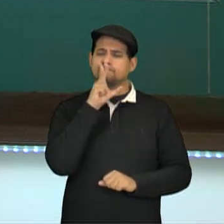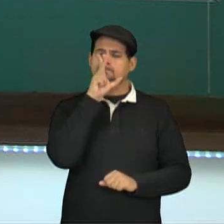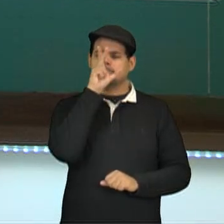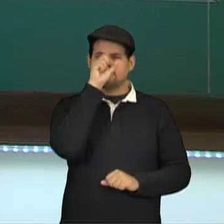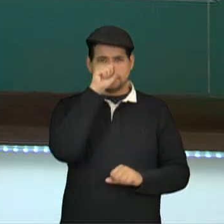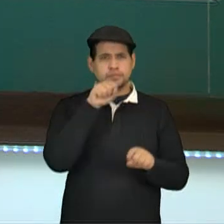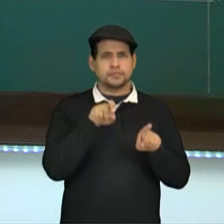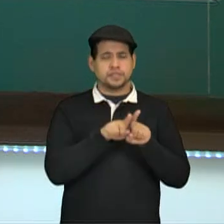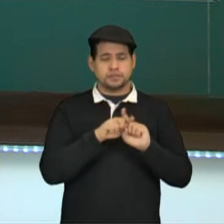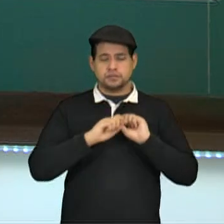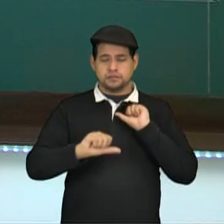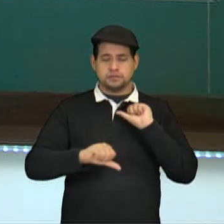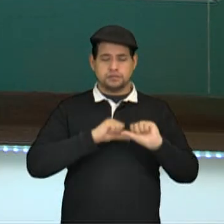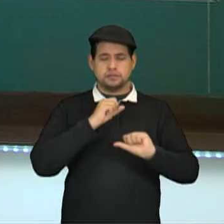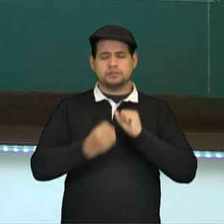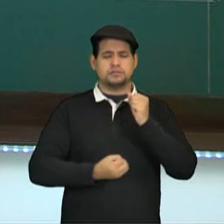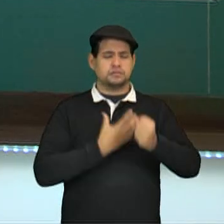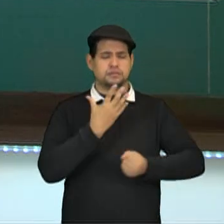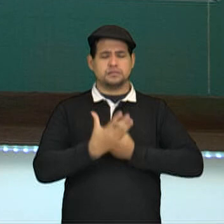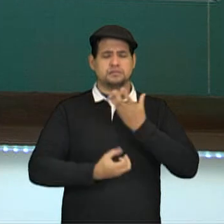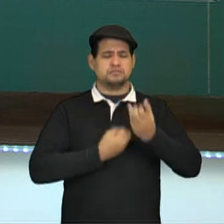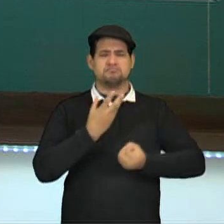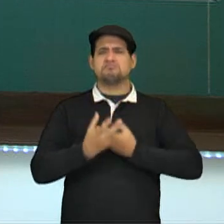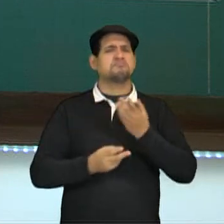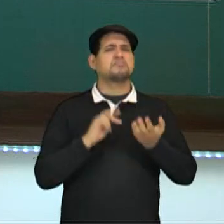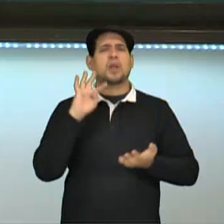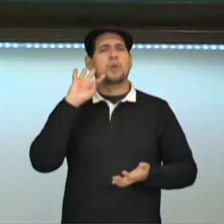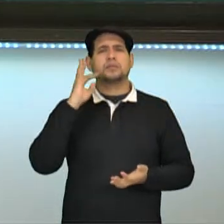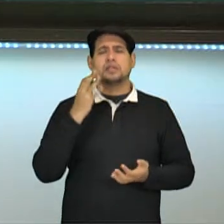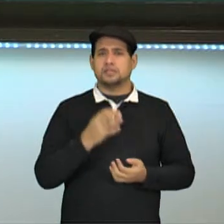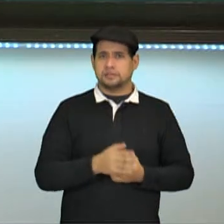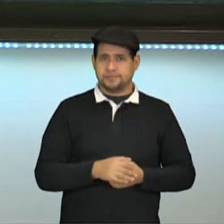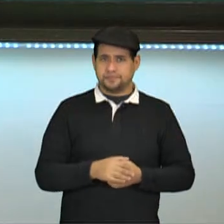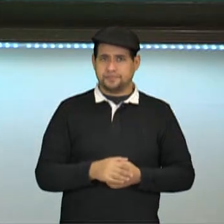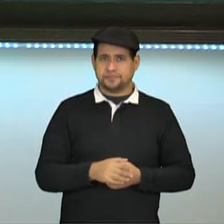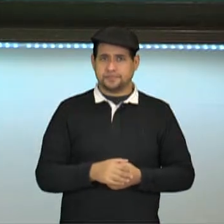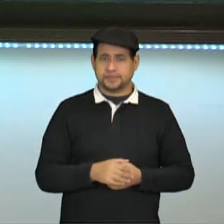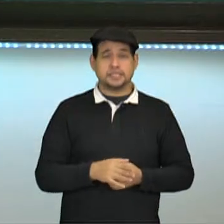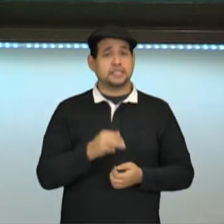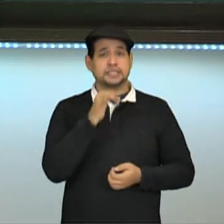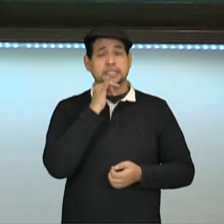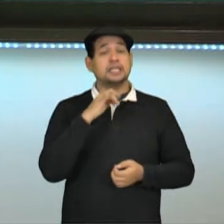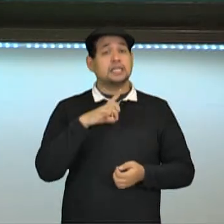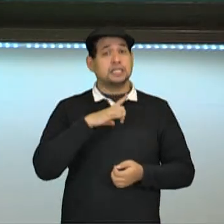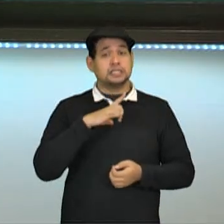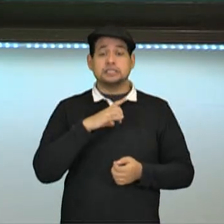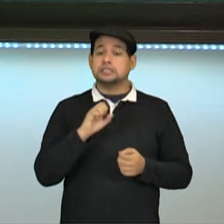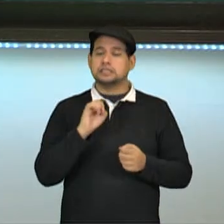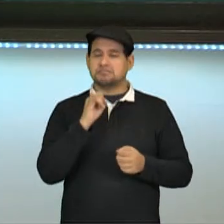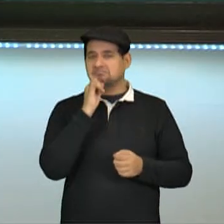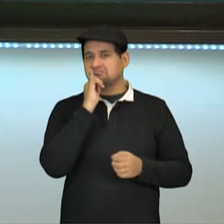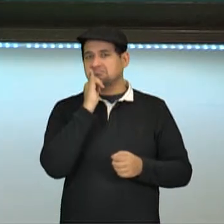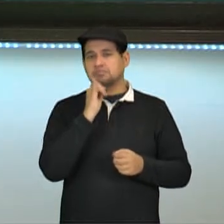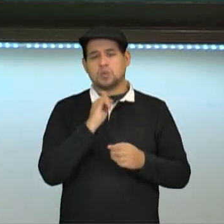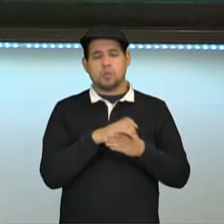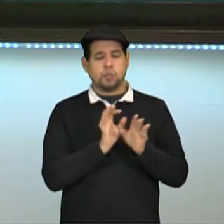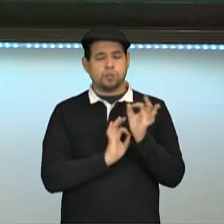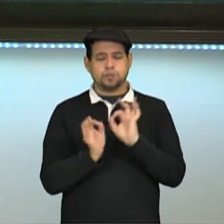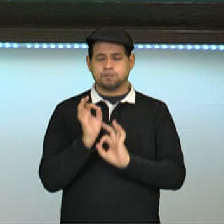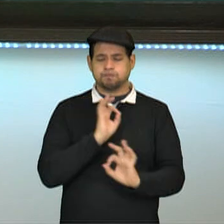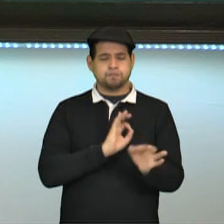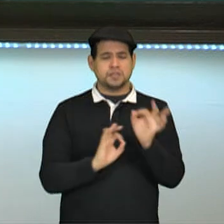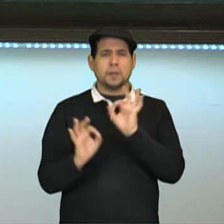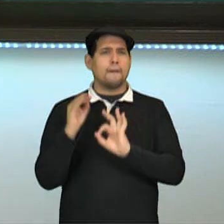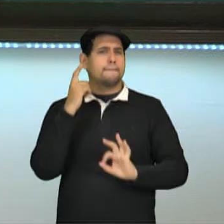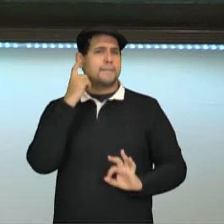de regeneração. Professor, o que é isso? Quer dizer que, quando esses organismos, se eles passarem ali, vamos pensar